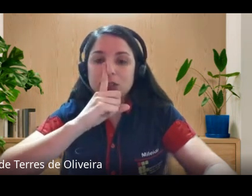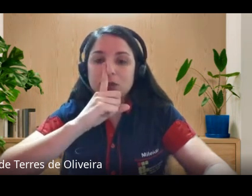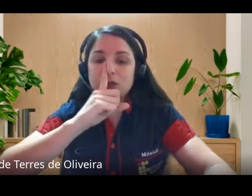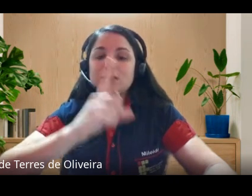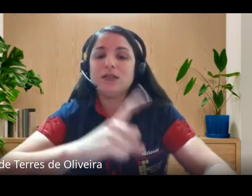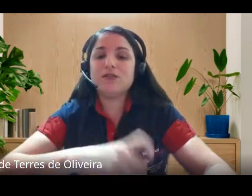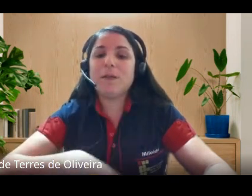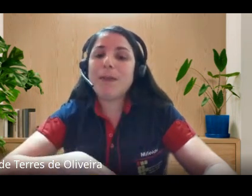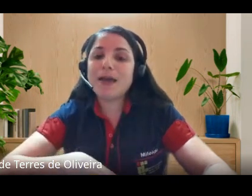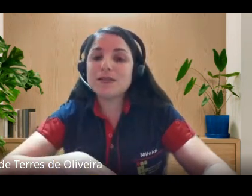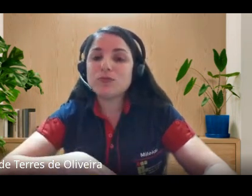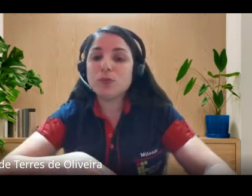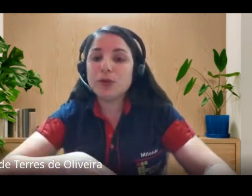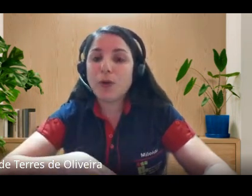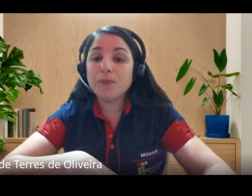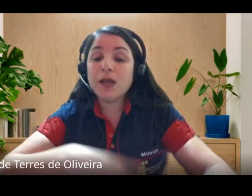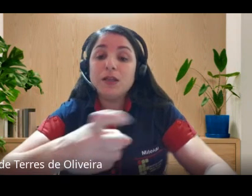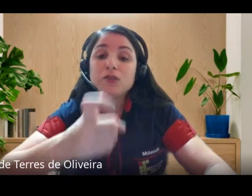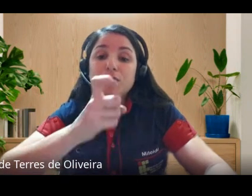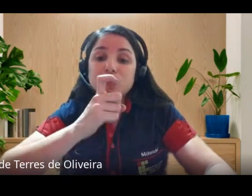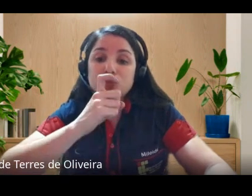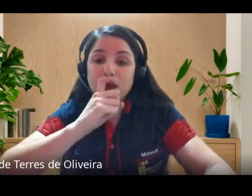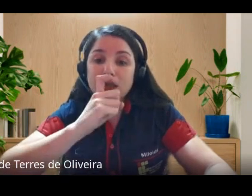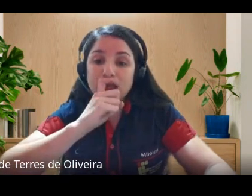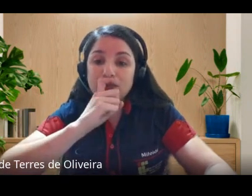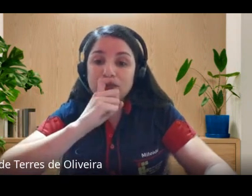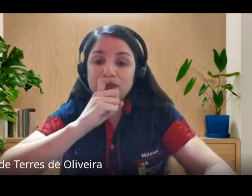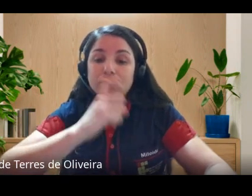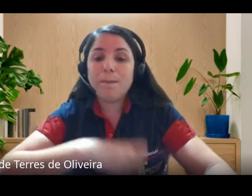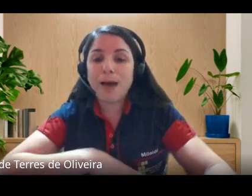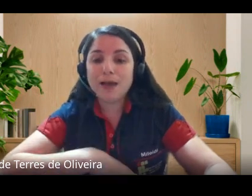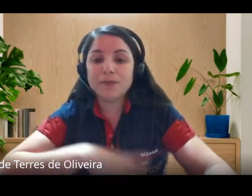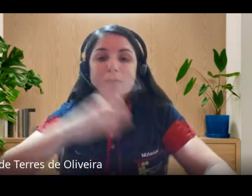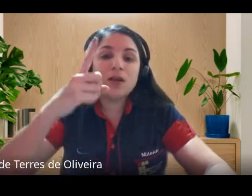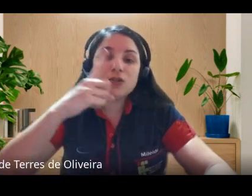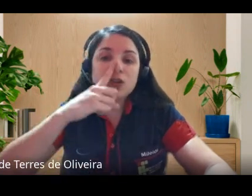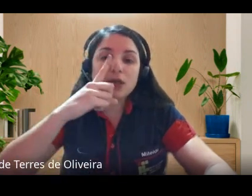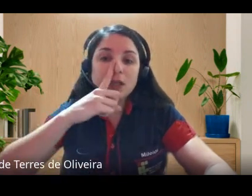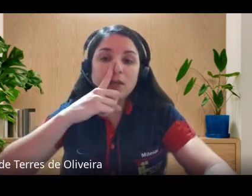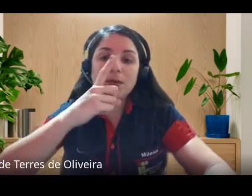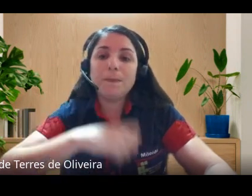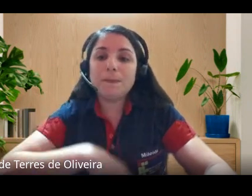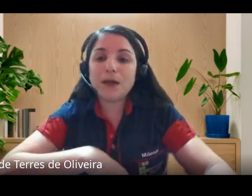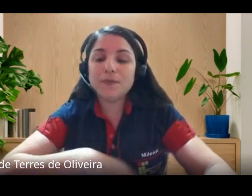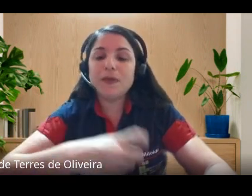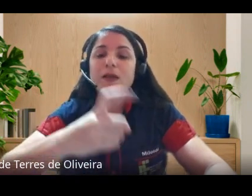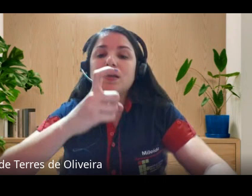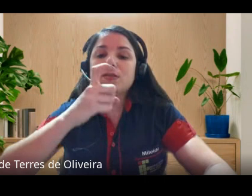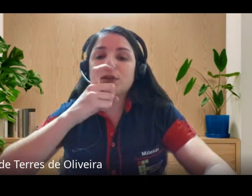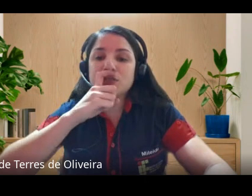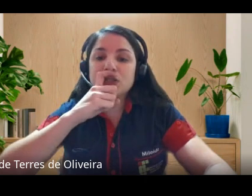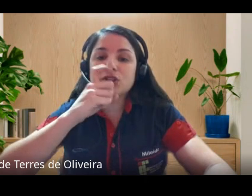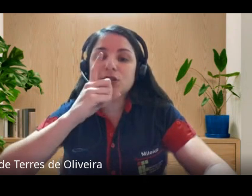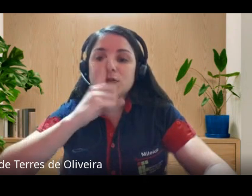dedo indicador, significa pais, no plural. Então, se eu faço só aqui, pai. Só aqui, mãe. E